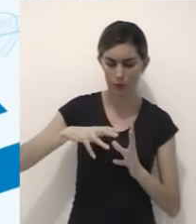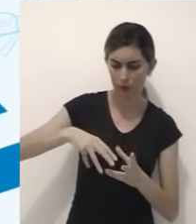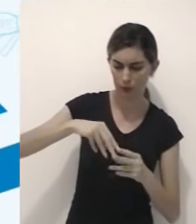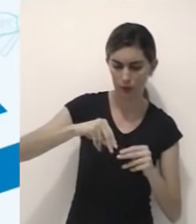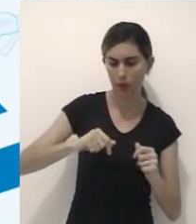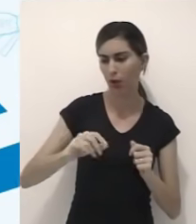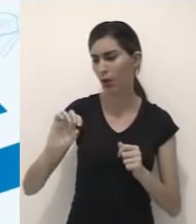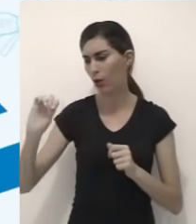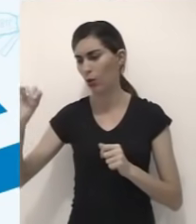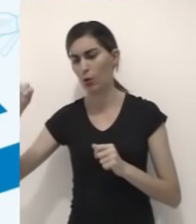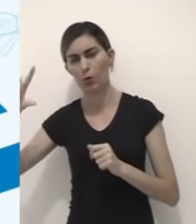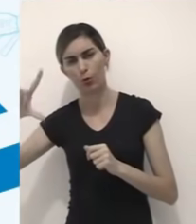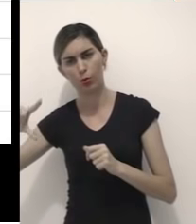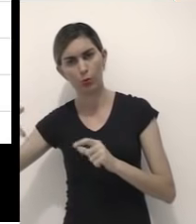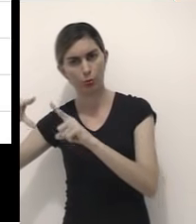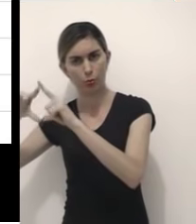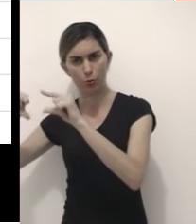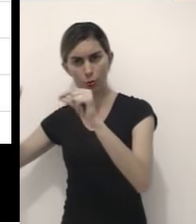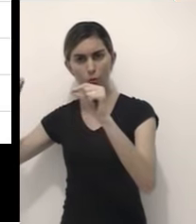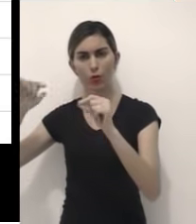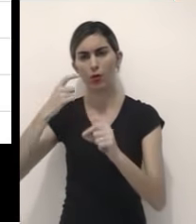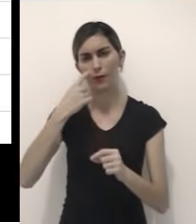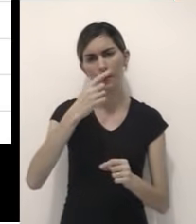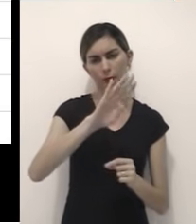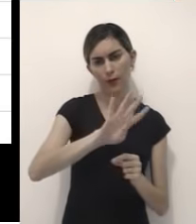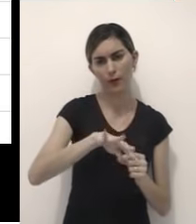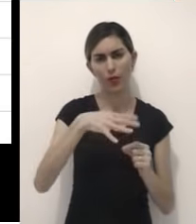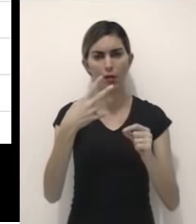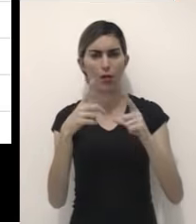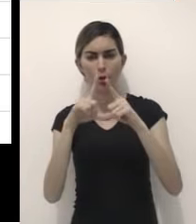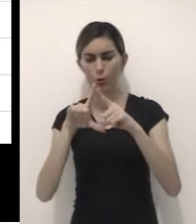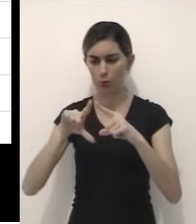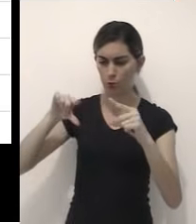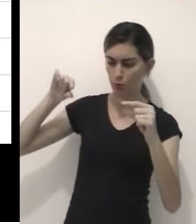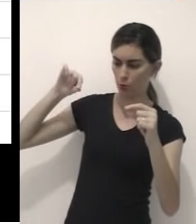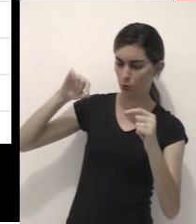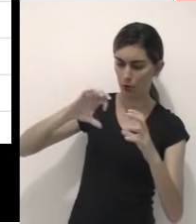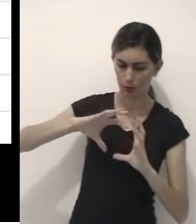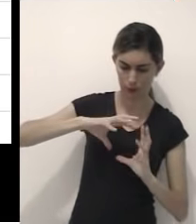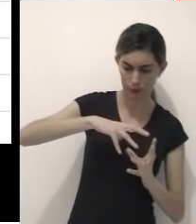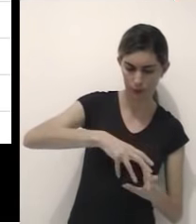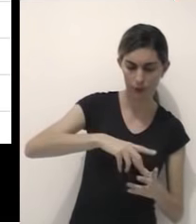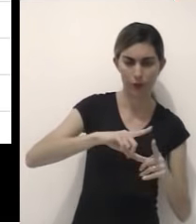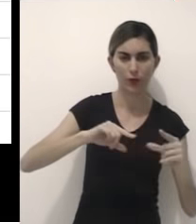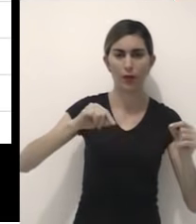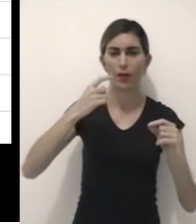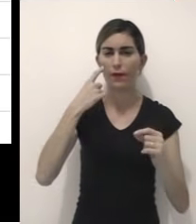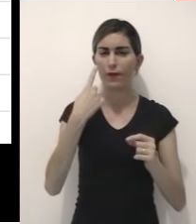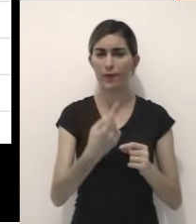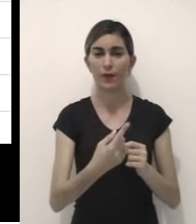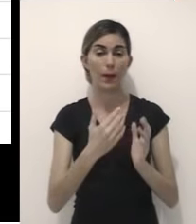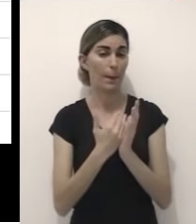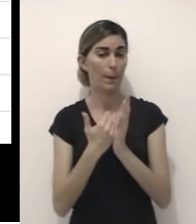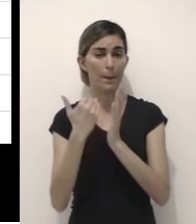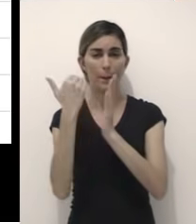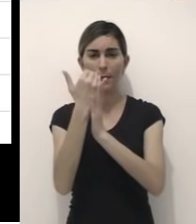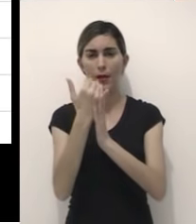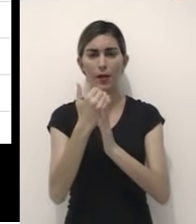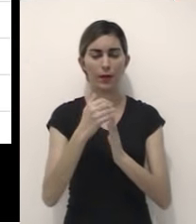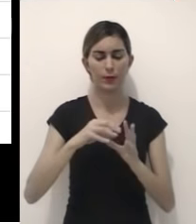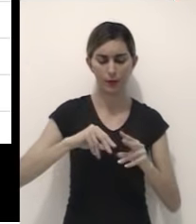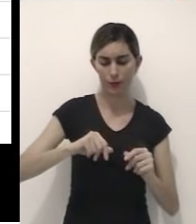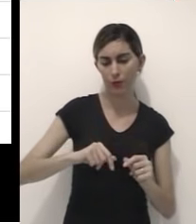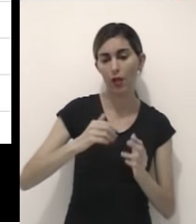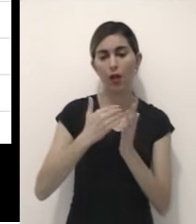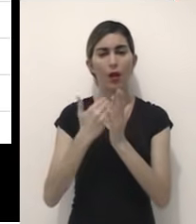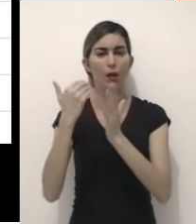a Terra e a Lua, nós vamos ver agora nessa tabela que a gravidade na Terra é bem maior